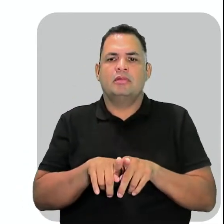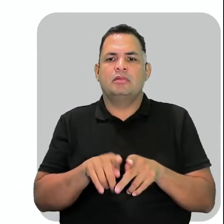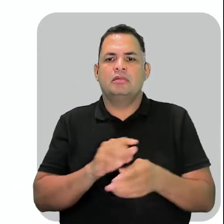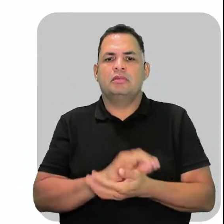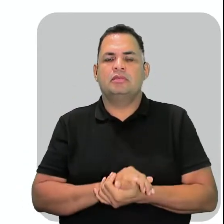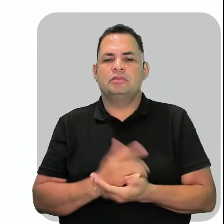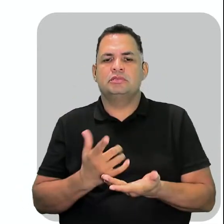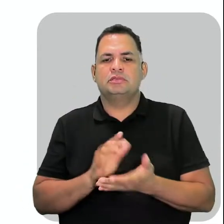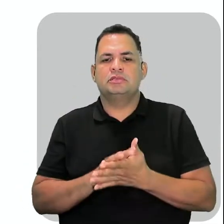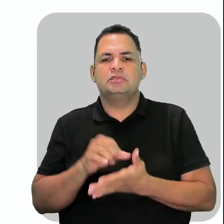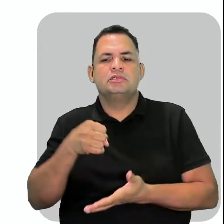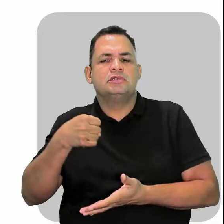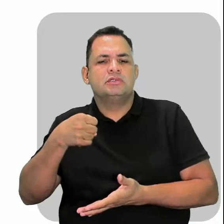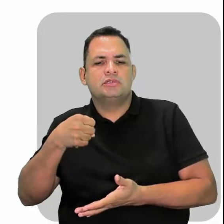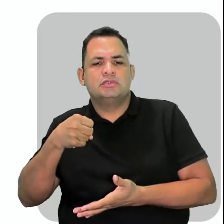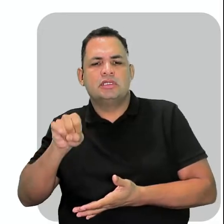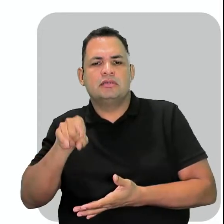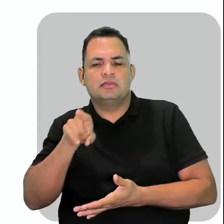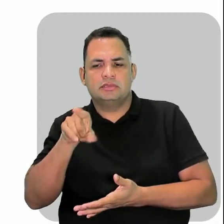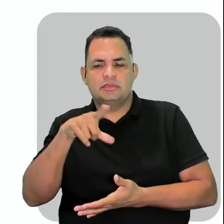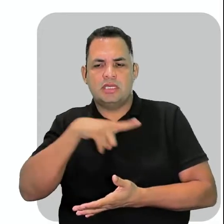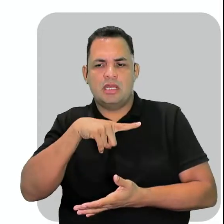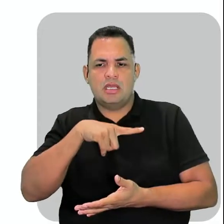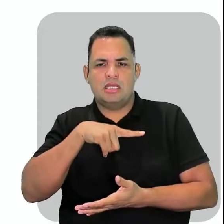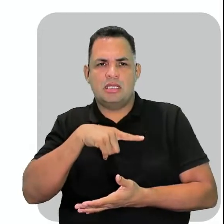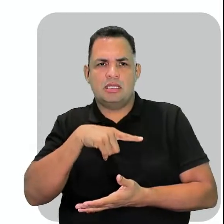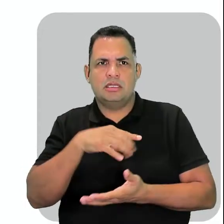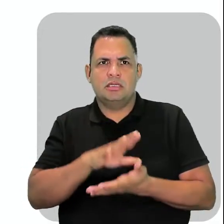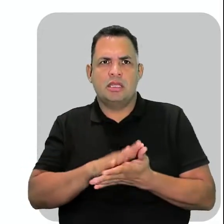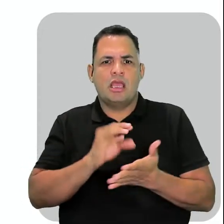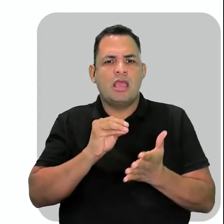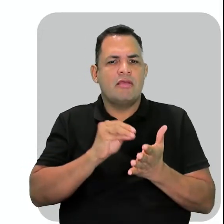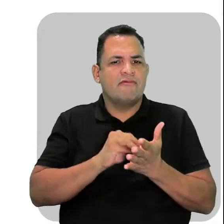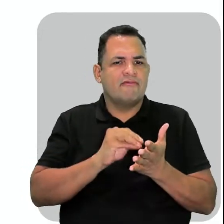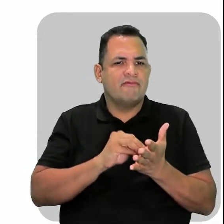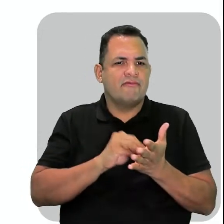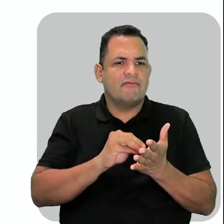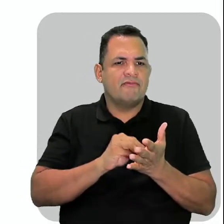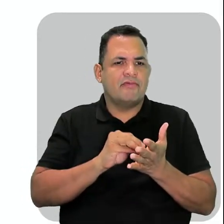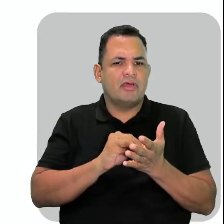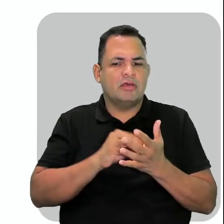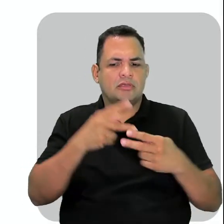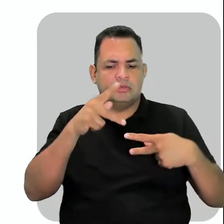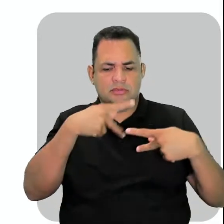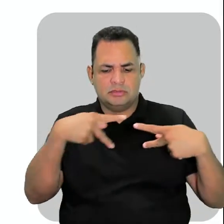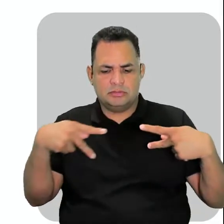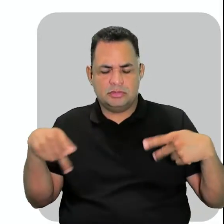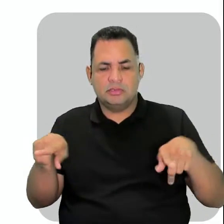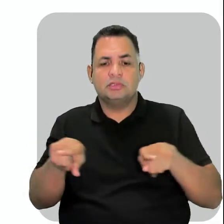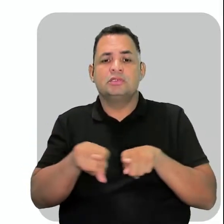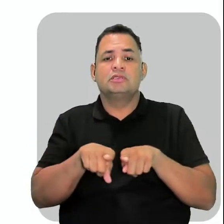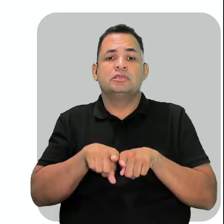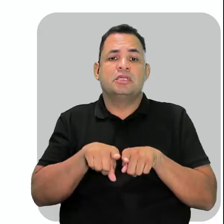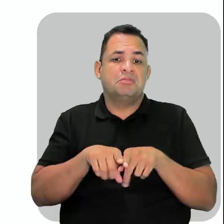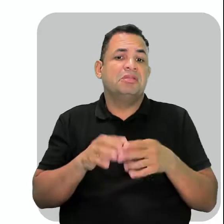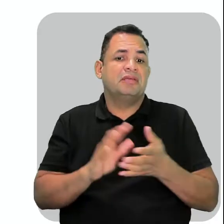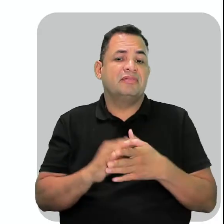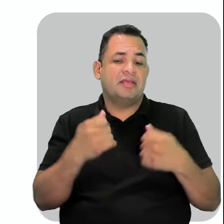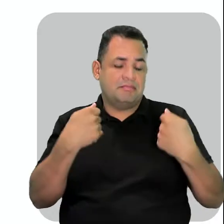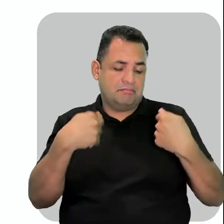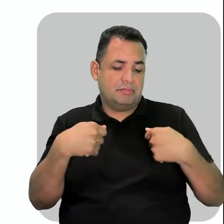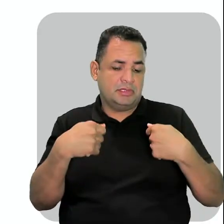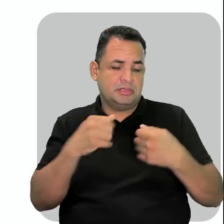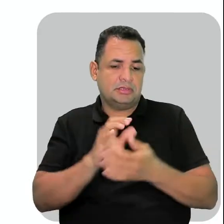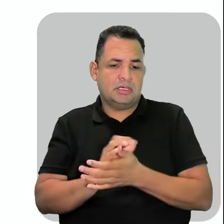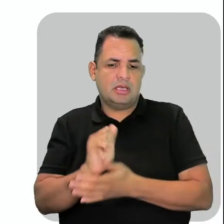uma carência na ingestão de certas proteínas, você também vai ter uma carência de aminoácidos no